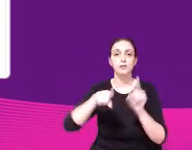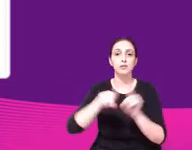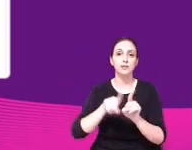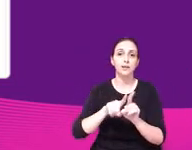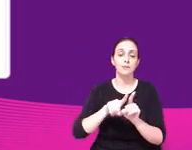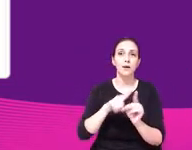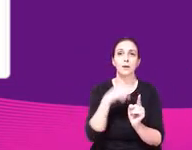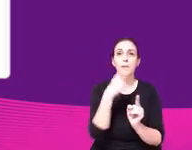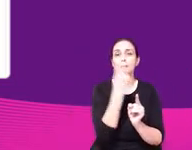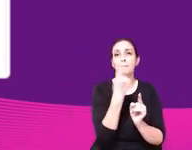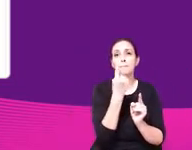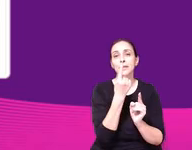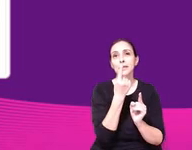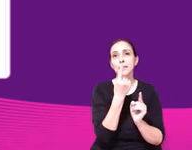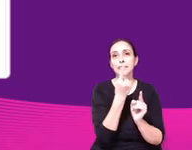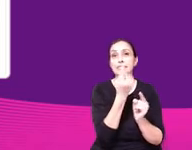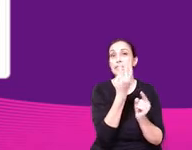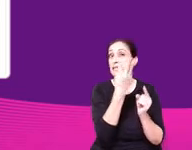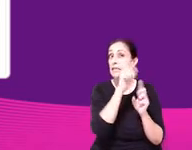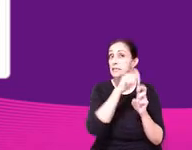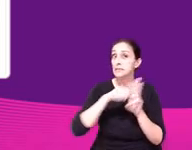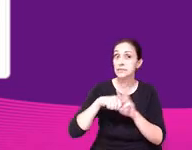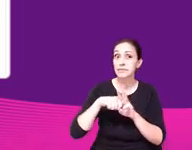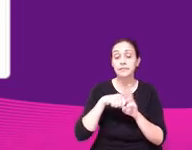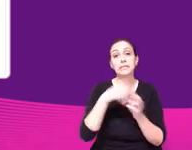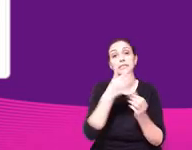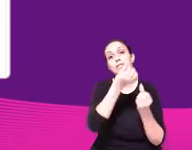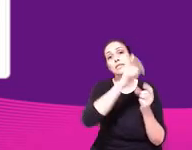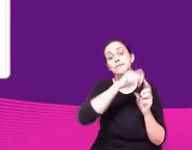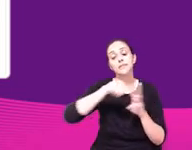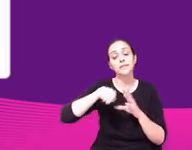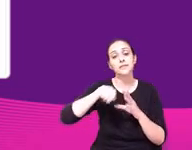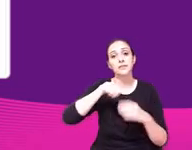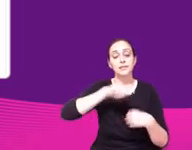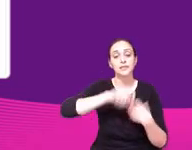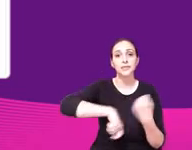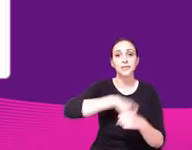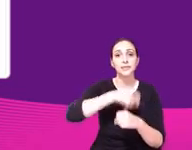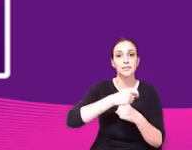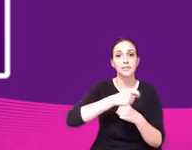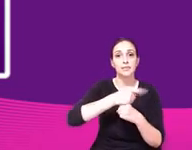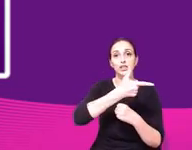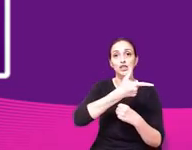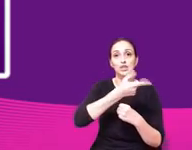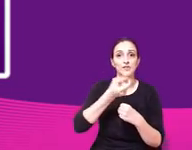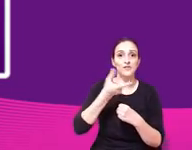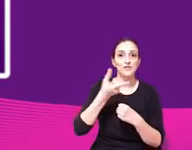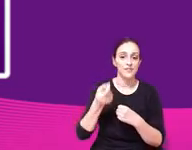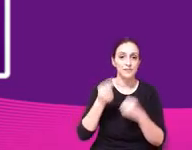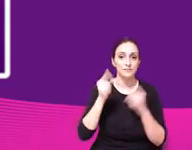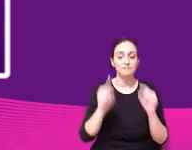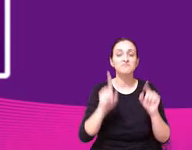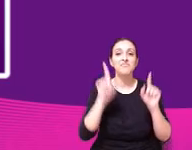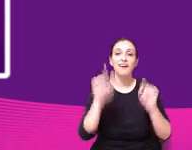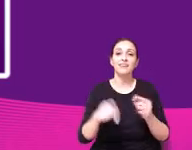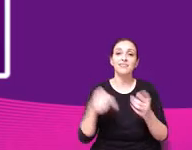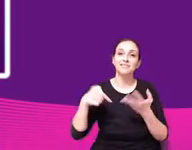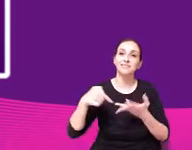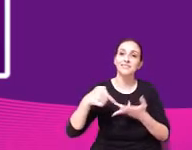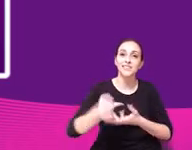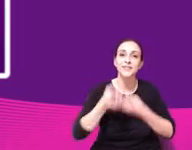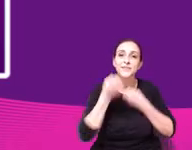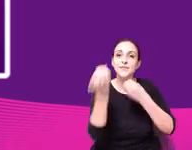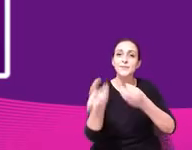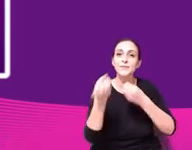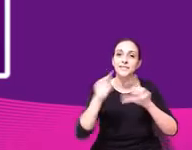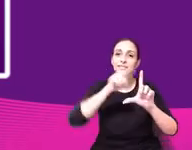primeiro trimestre e semestre do ano de 2020. Eram esses os dados que eu gostaria